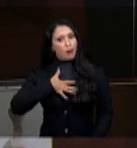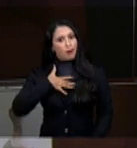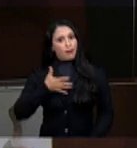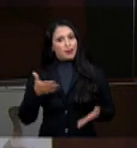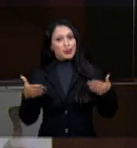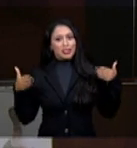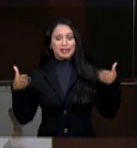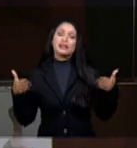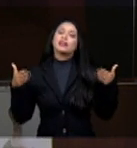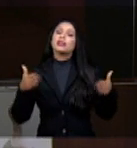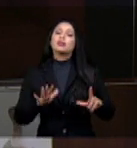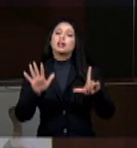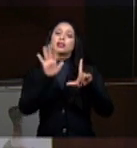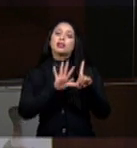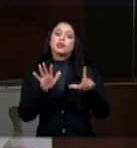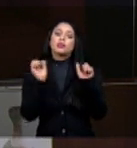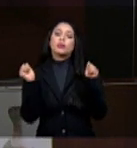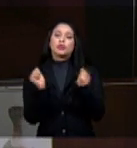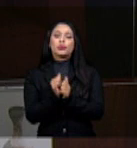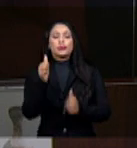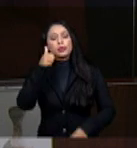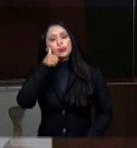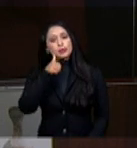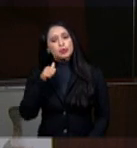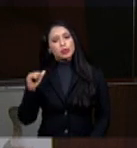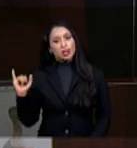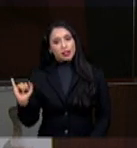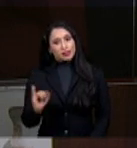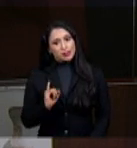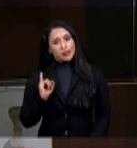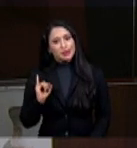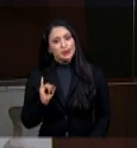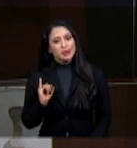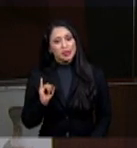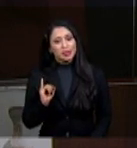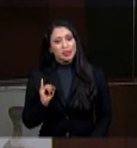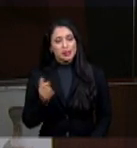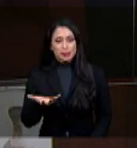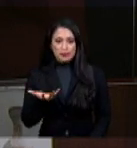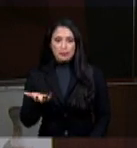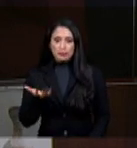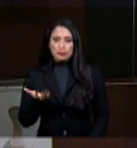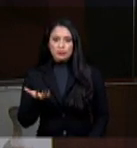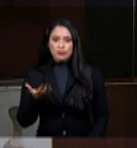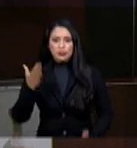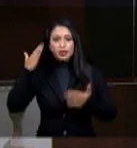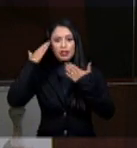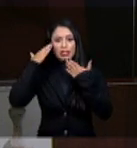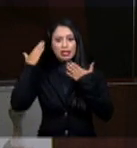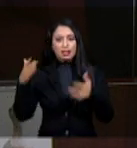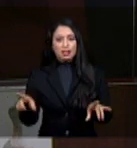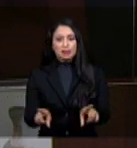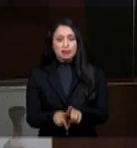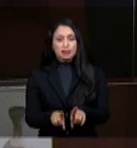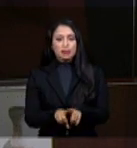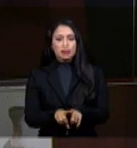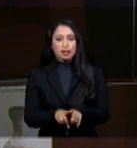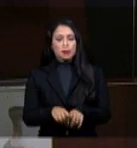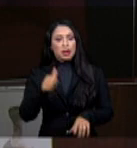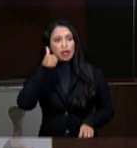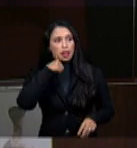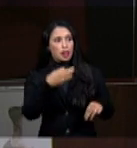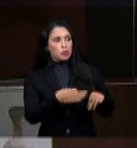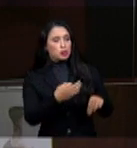May, está sentada à direita, ao lado de Zélia Duncan. Ela é branca, tem